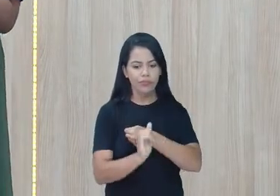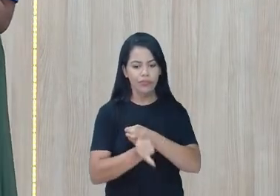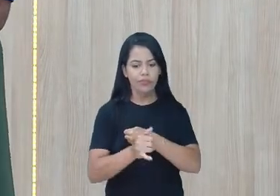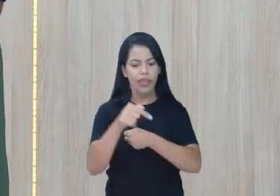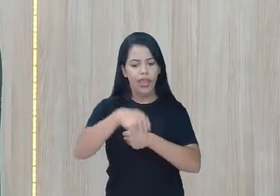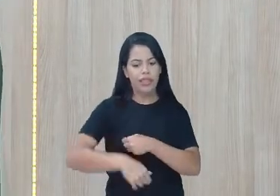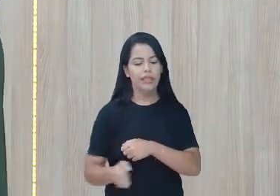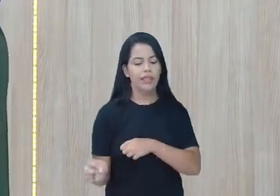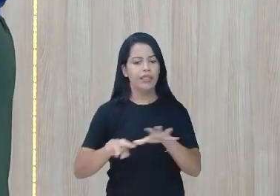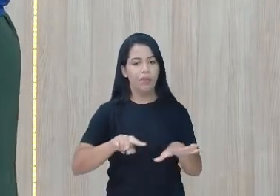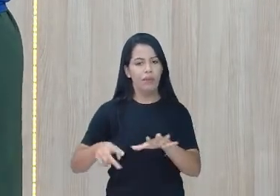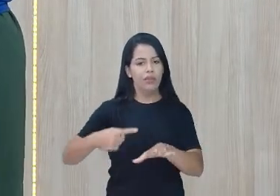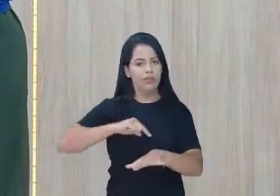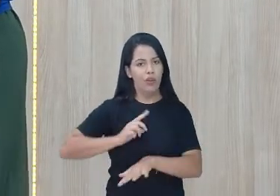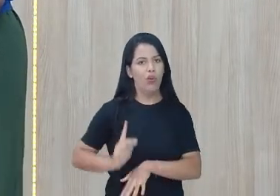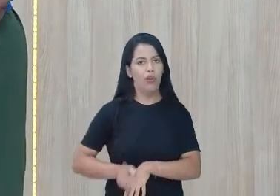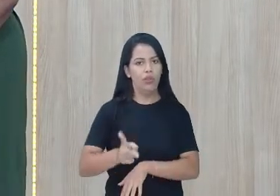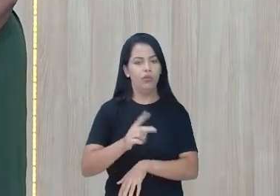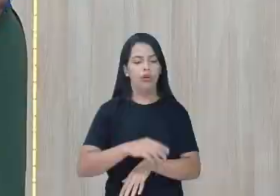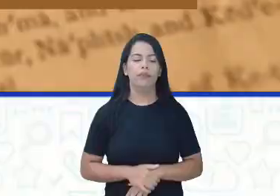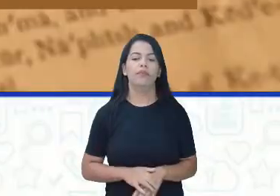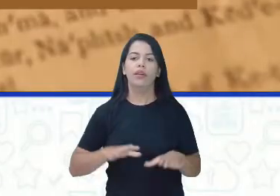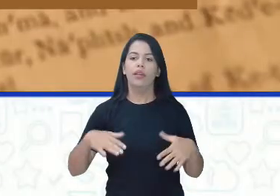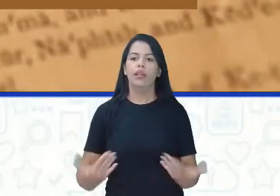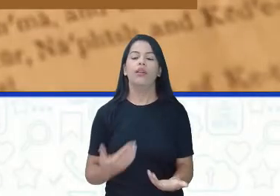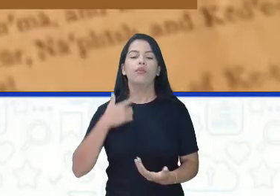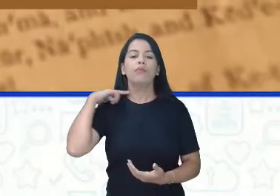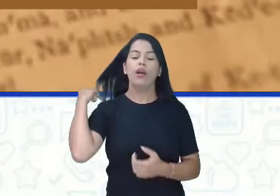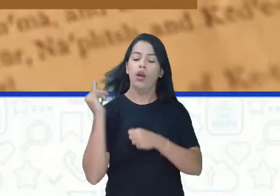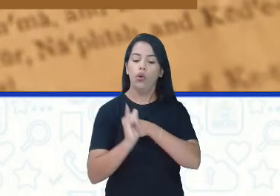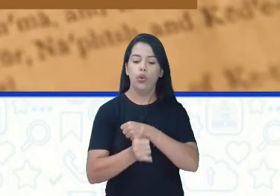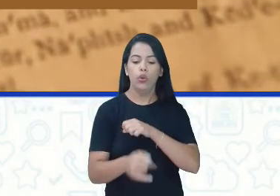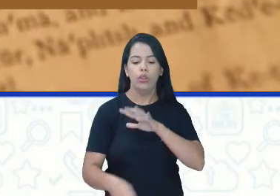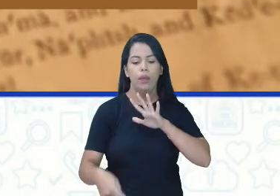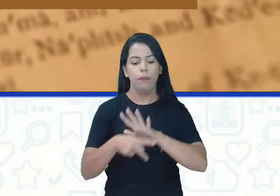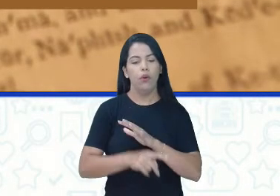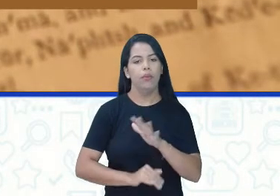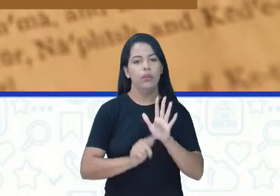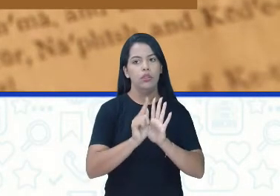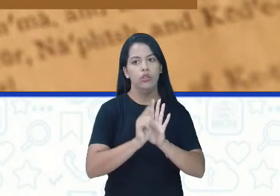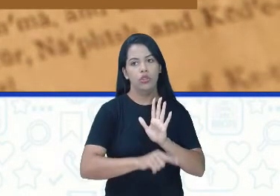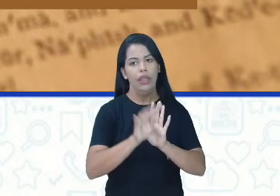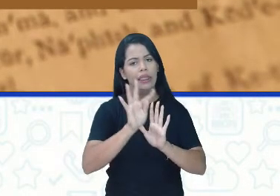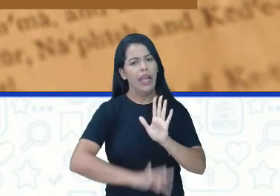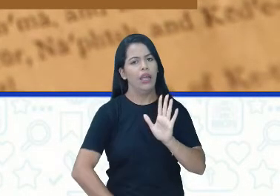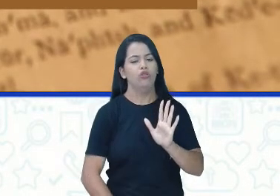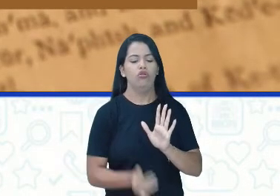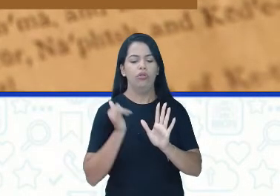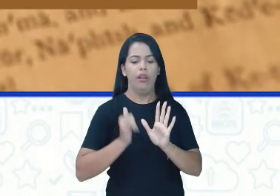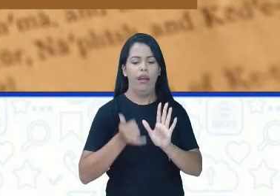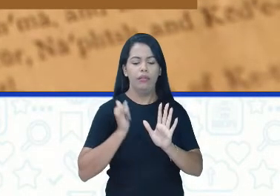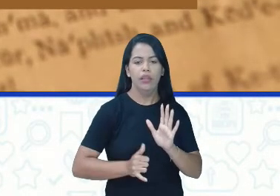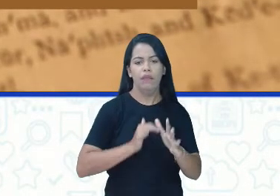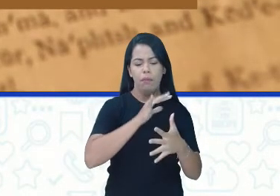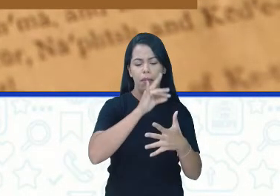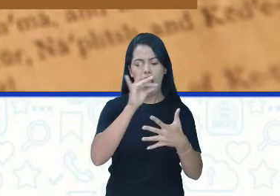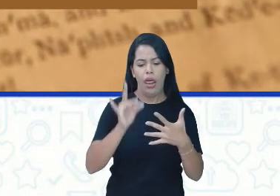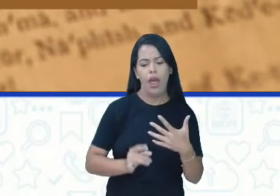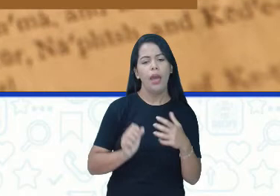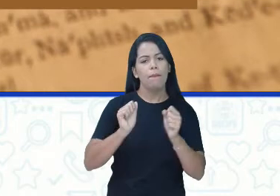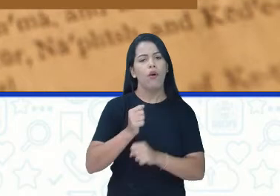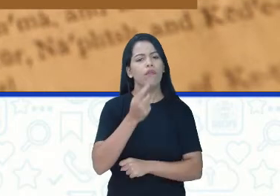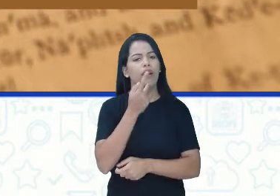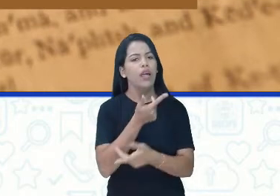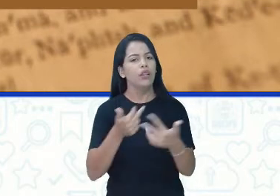continua falando. As crônicas são textos narrativos, descritivos e podem ser escritas de formas diferentes e tratar de